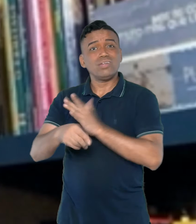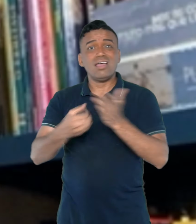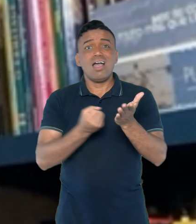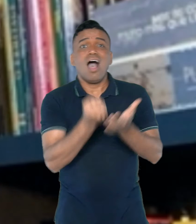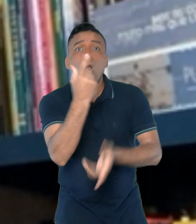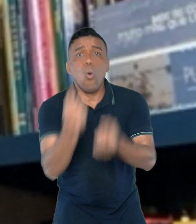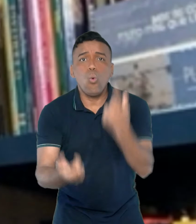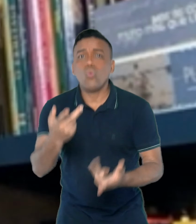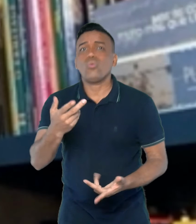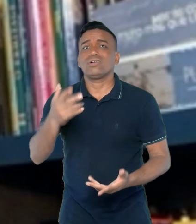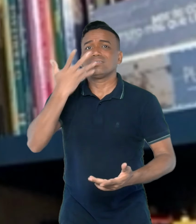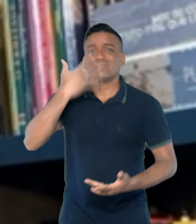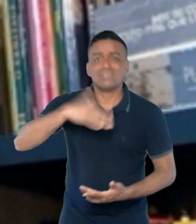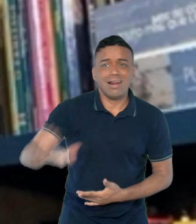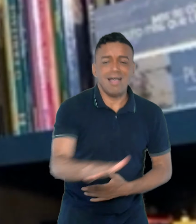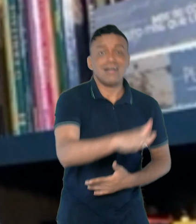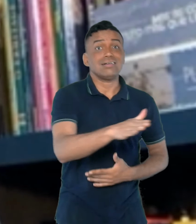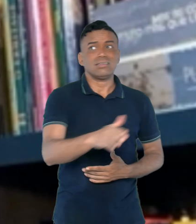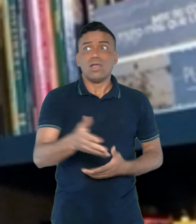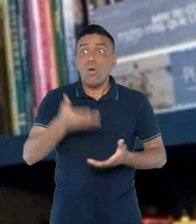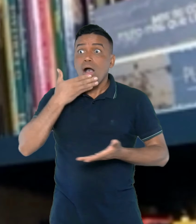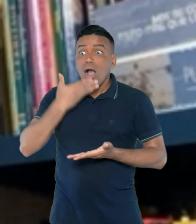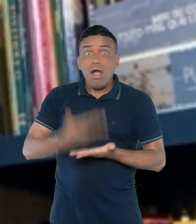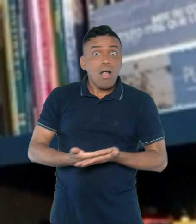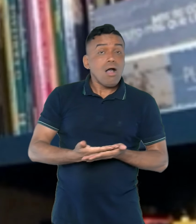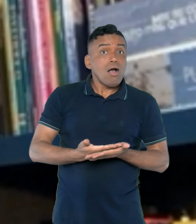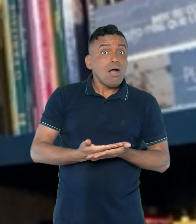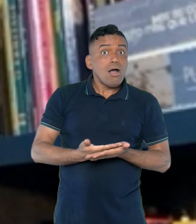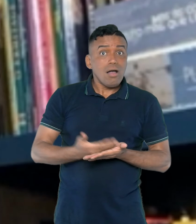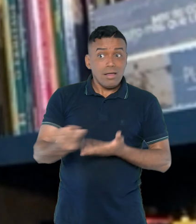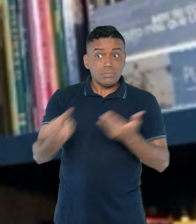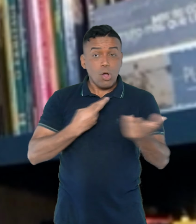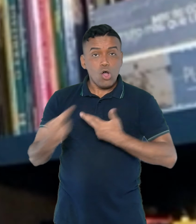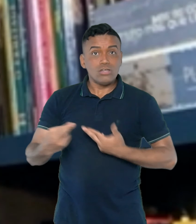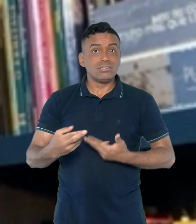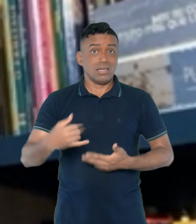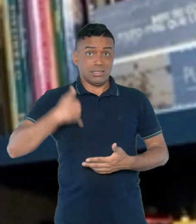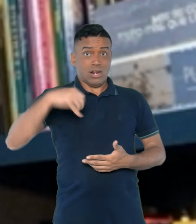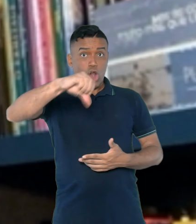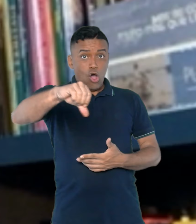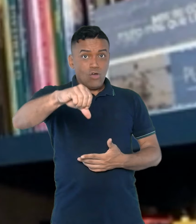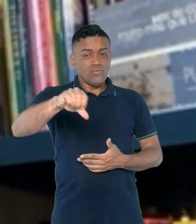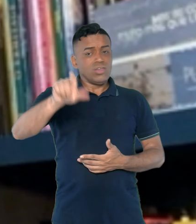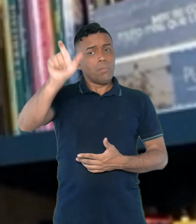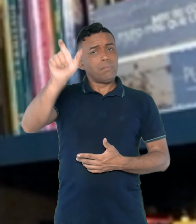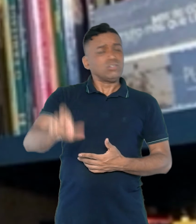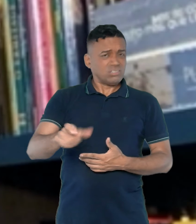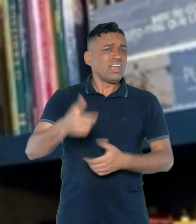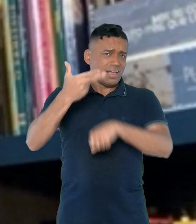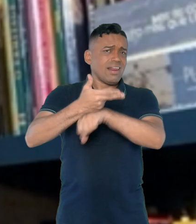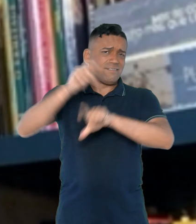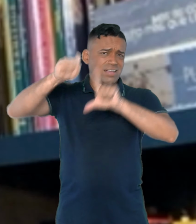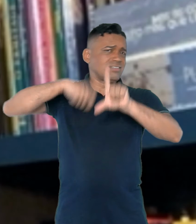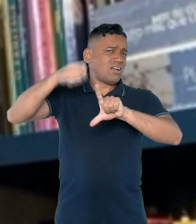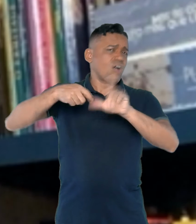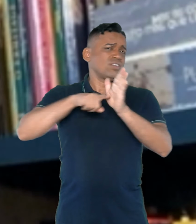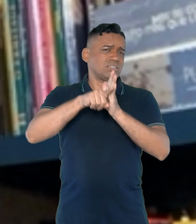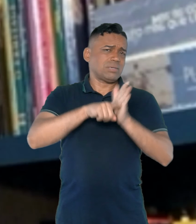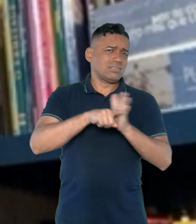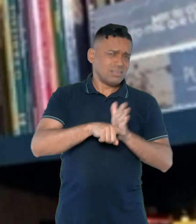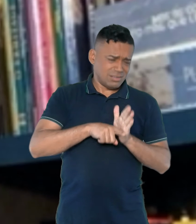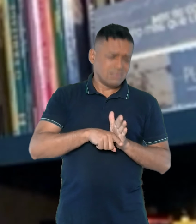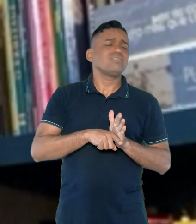impressionado com as respostas. Né? Aí eu comecei a pesquisar com crianças de 9 anos. E teve um que me disse, eu tenho as gravações, porque eu fiz a pesquisa, eu